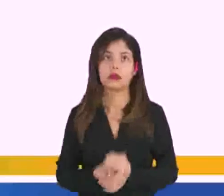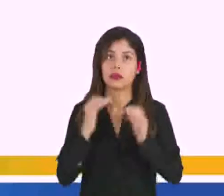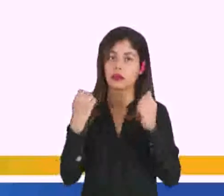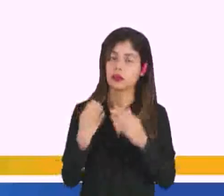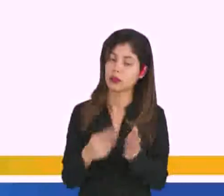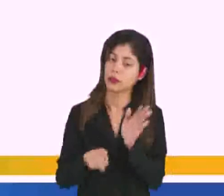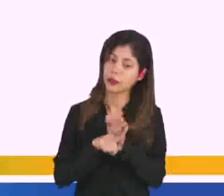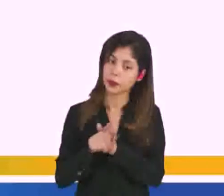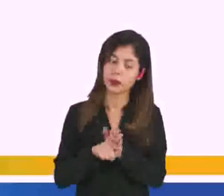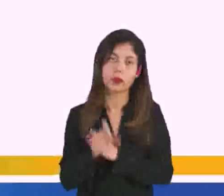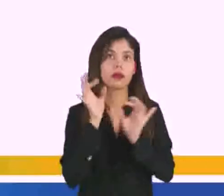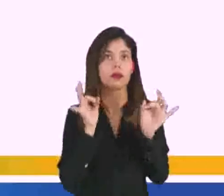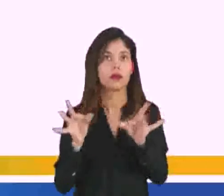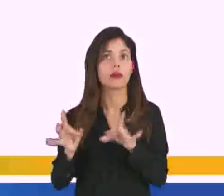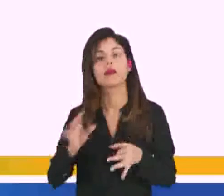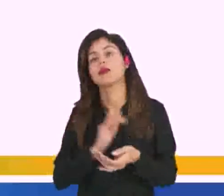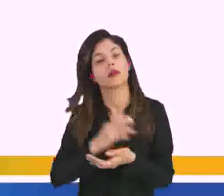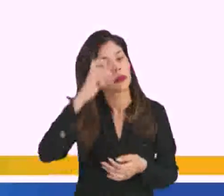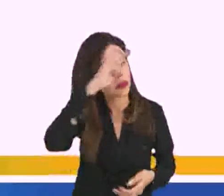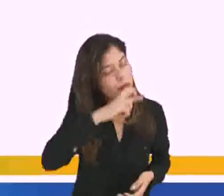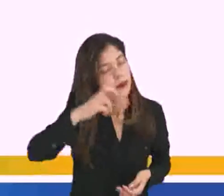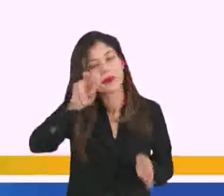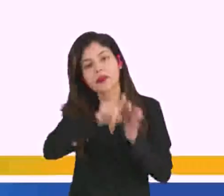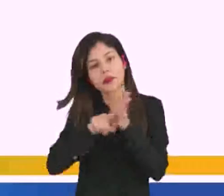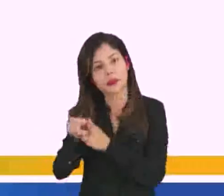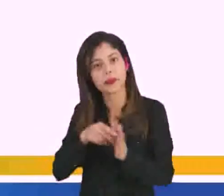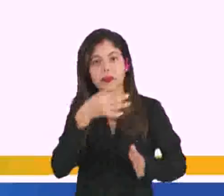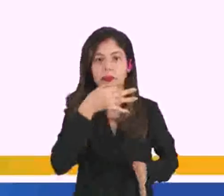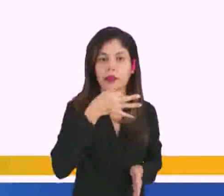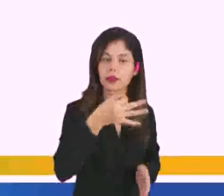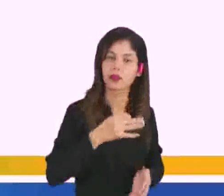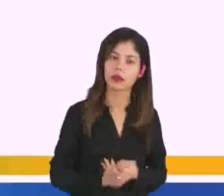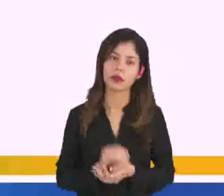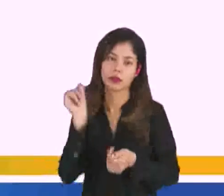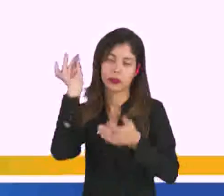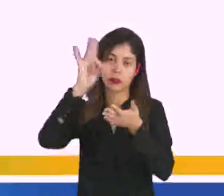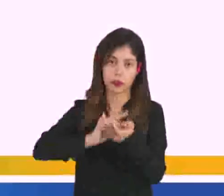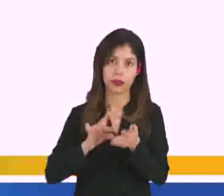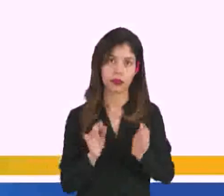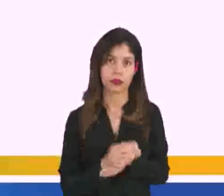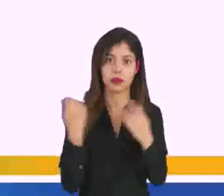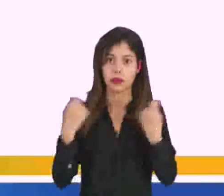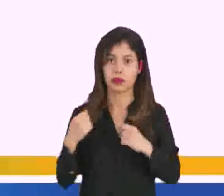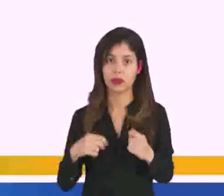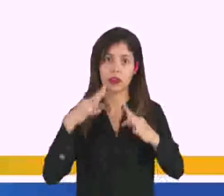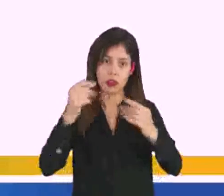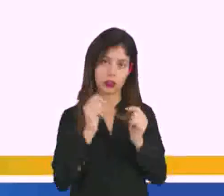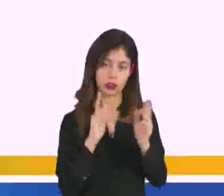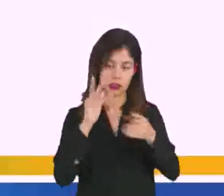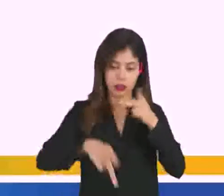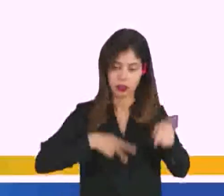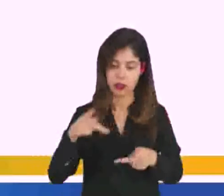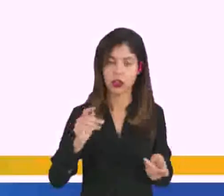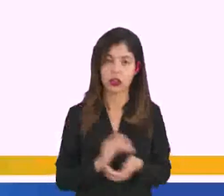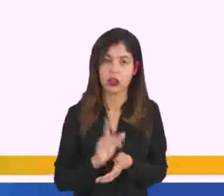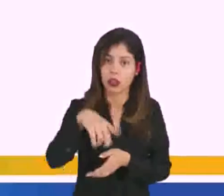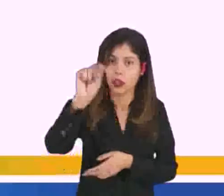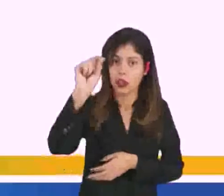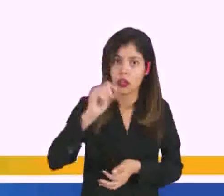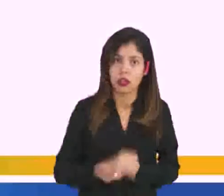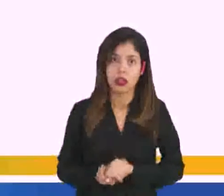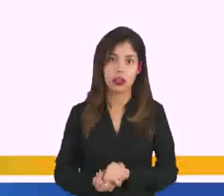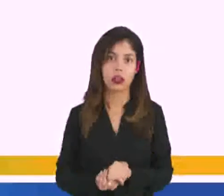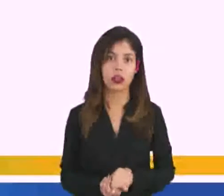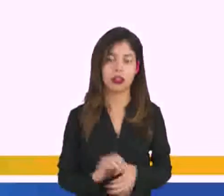que pesquisas de mercado, sondagens, e pesquisas de opinião sejam efetivas, é preciso que um público específico seja selecionado.